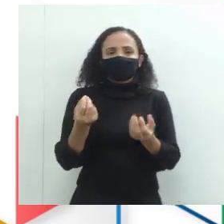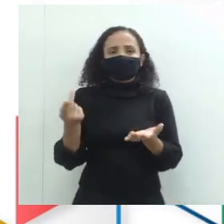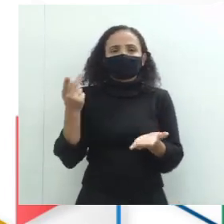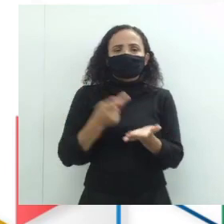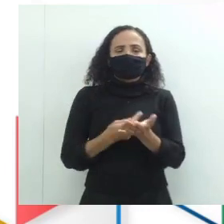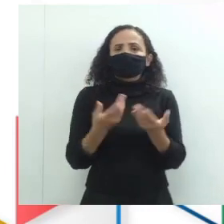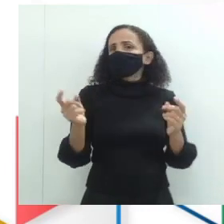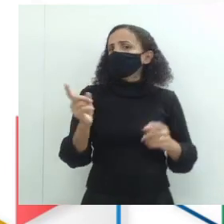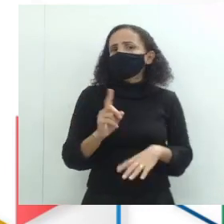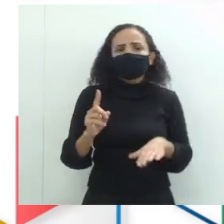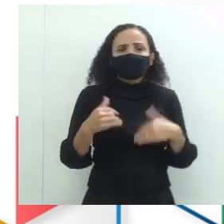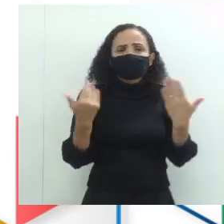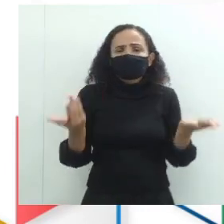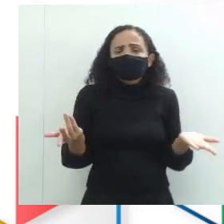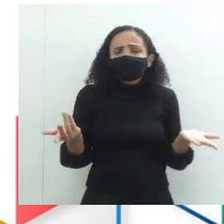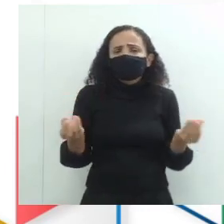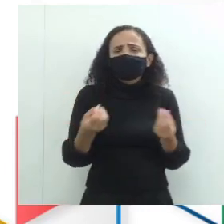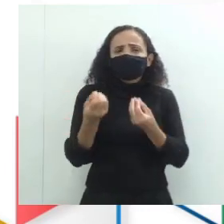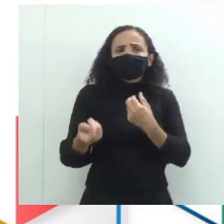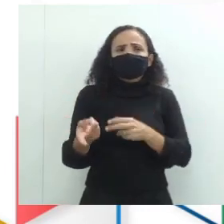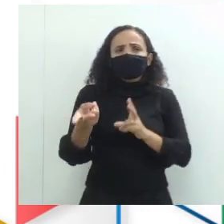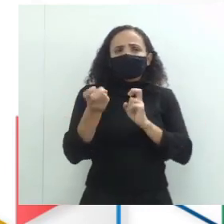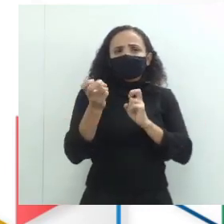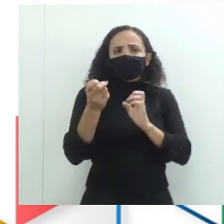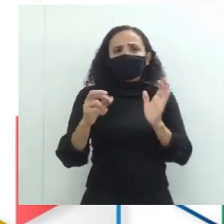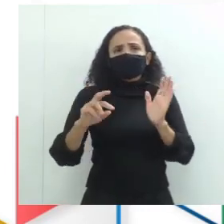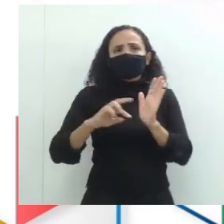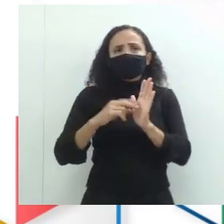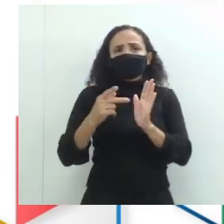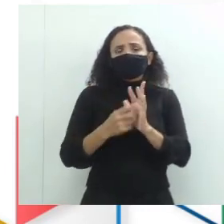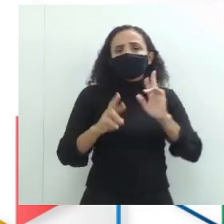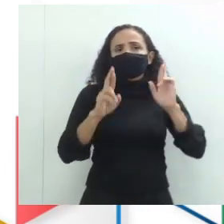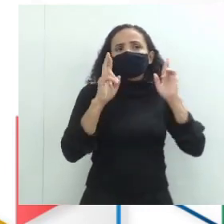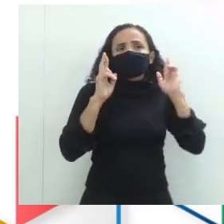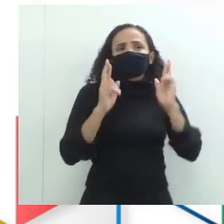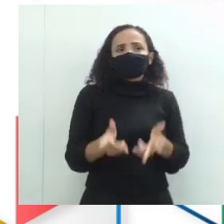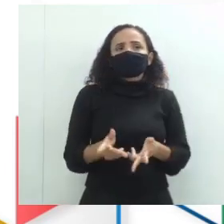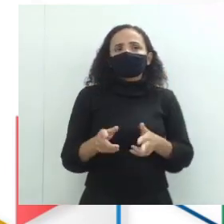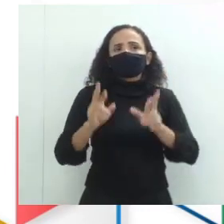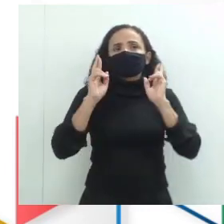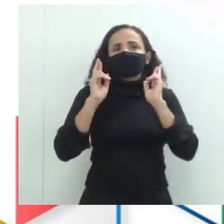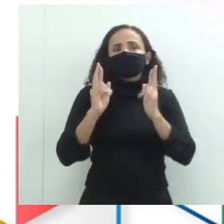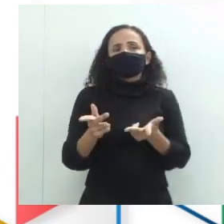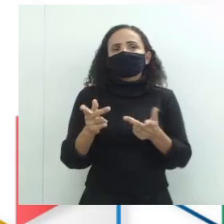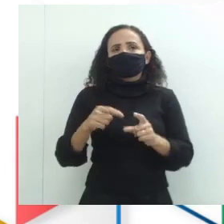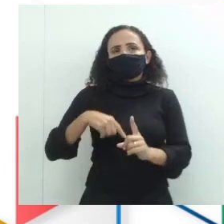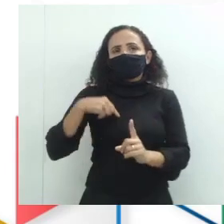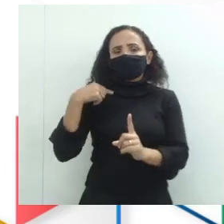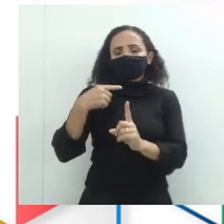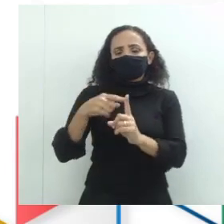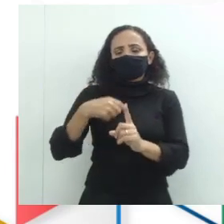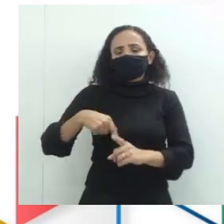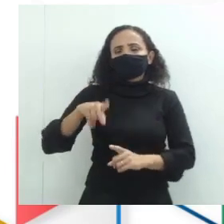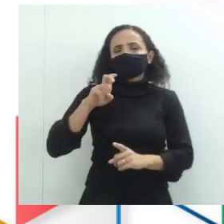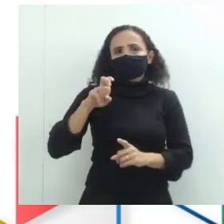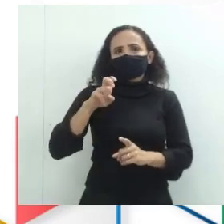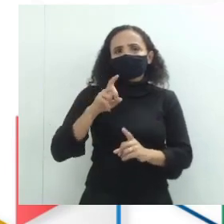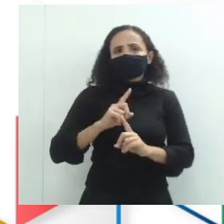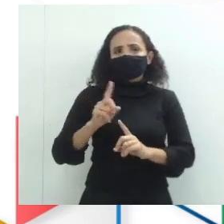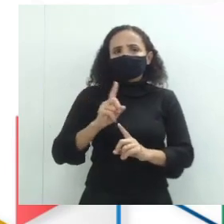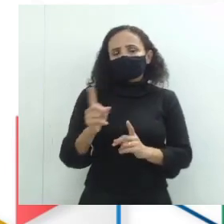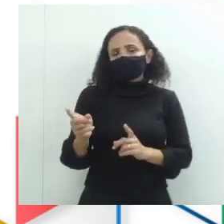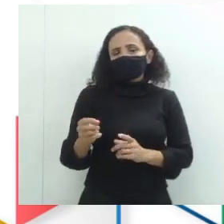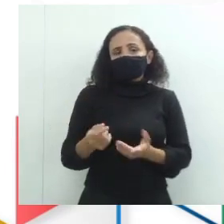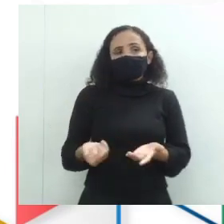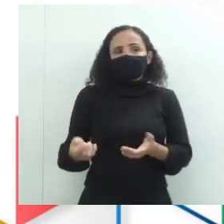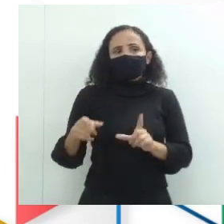5? Não, porque a gente viu aí que a resposta é x tem que ser mais 5. Então, ele não é equivalente. Item